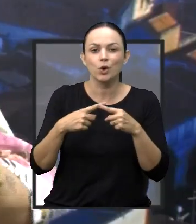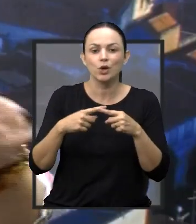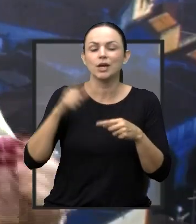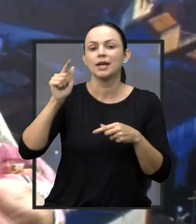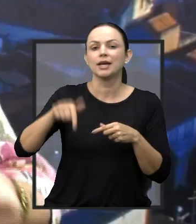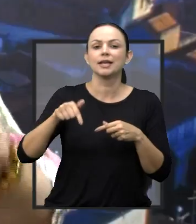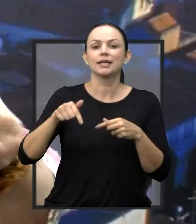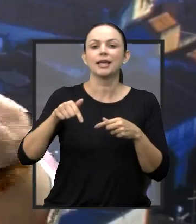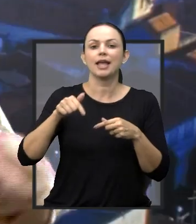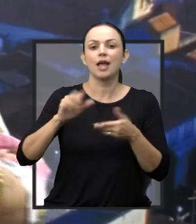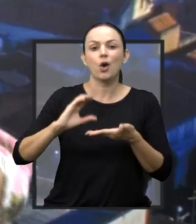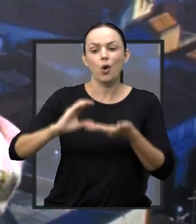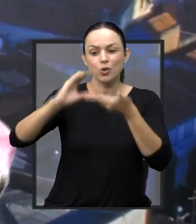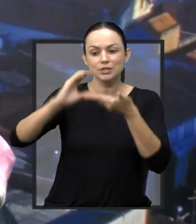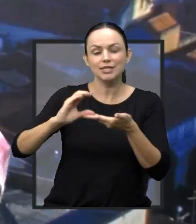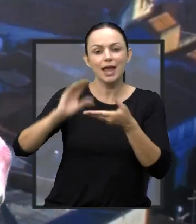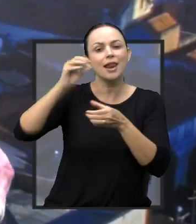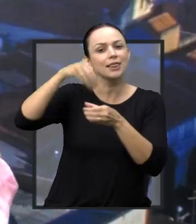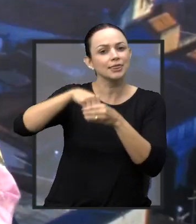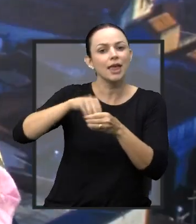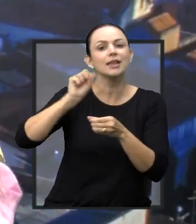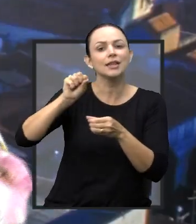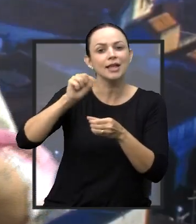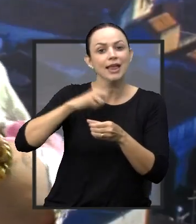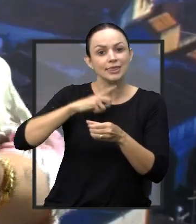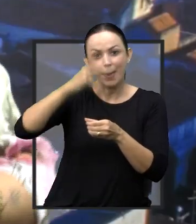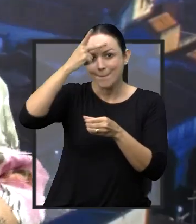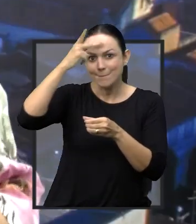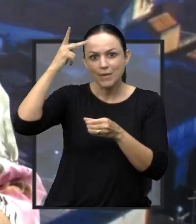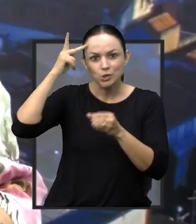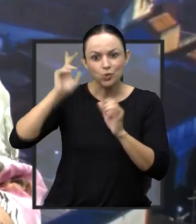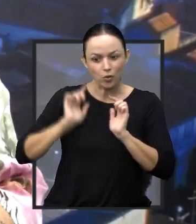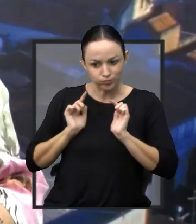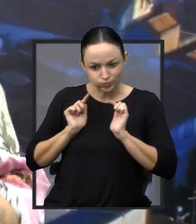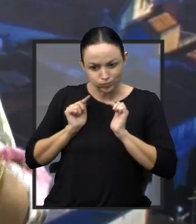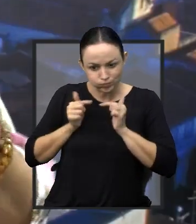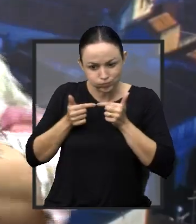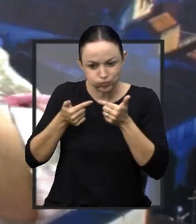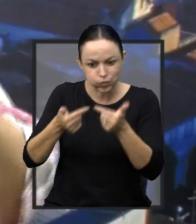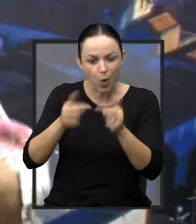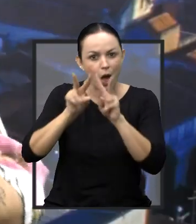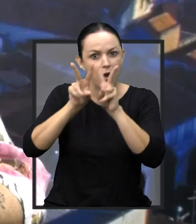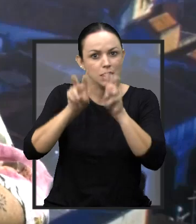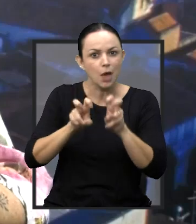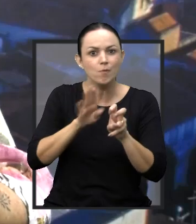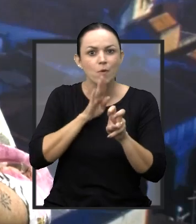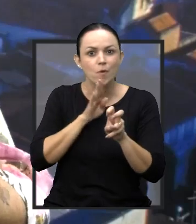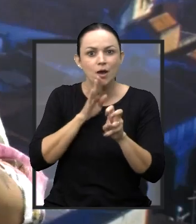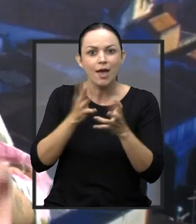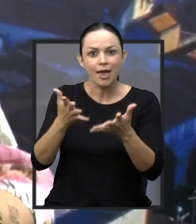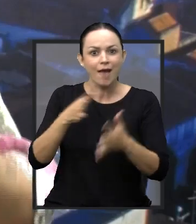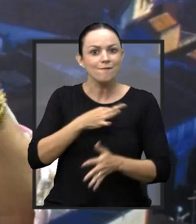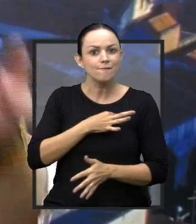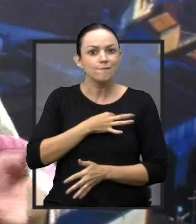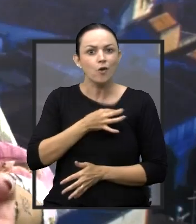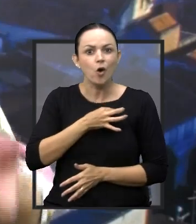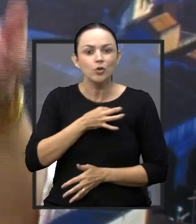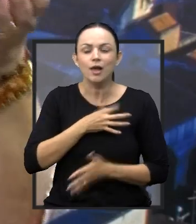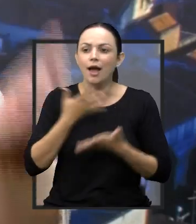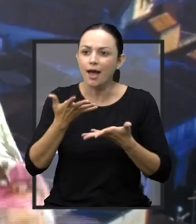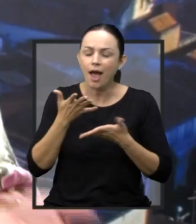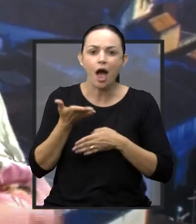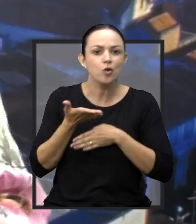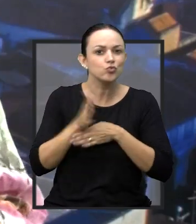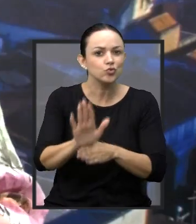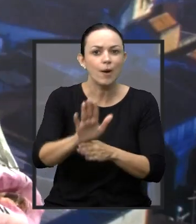conselhos são formados por pessoas engajadas em temáticas e que voluntariamente querem contribuir